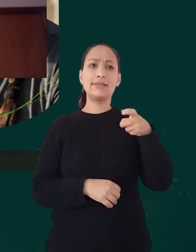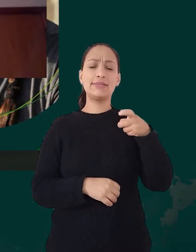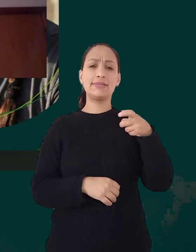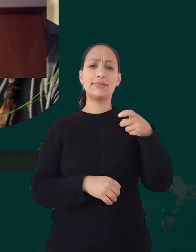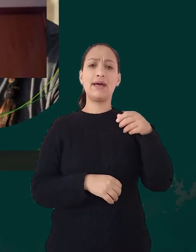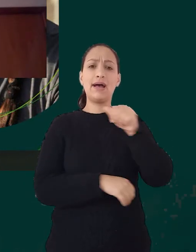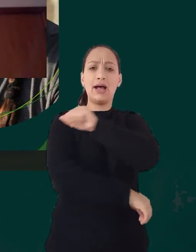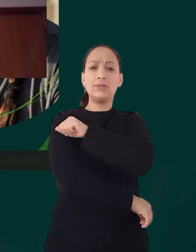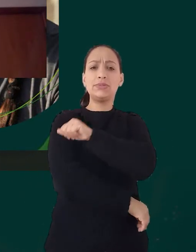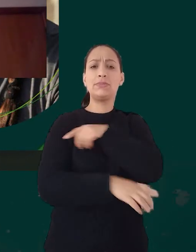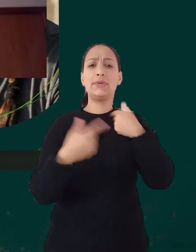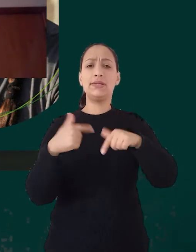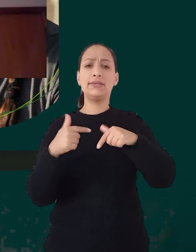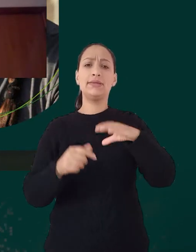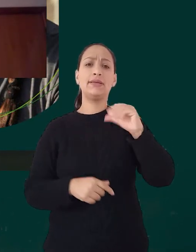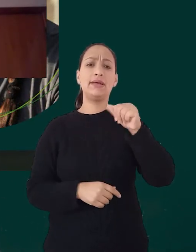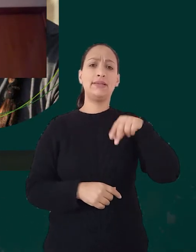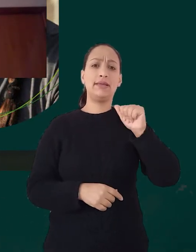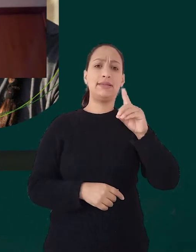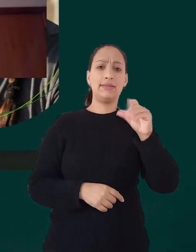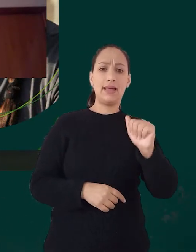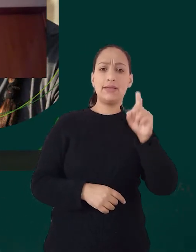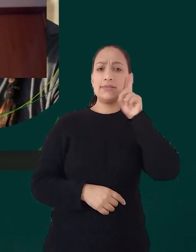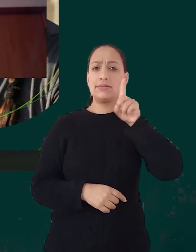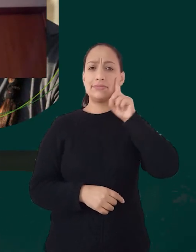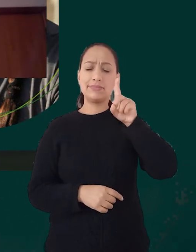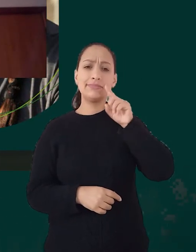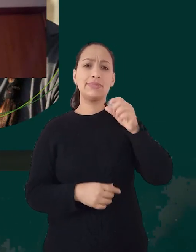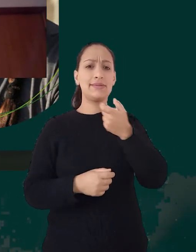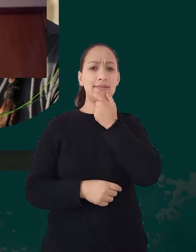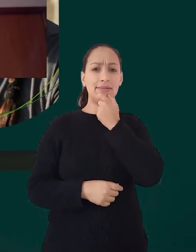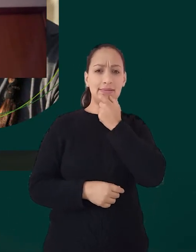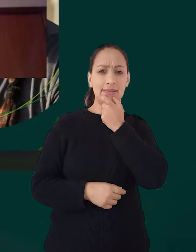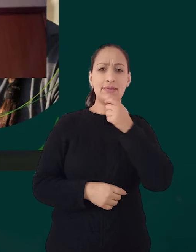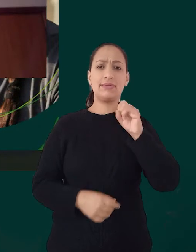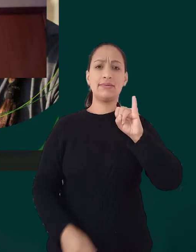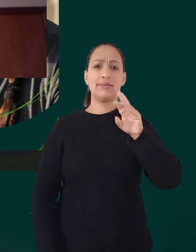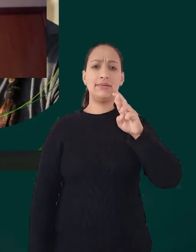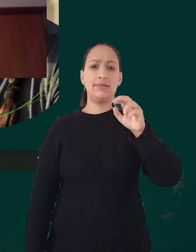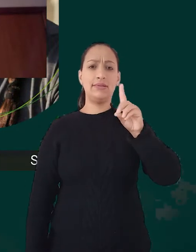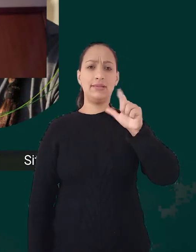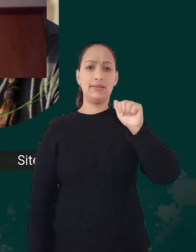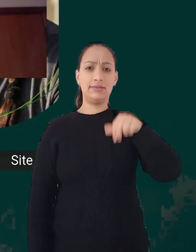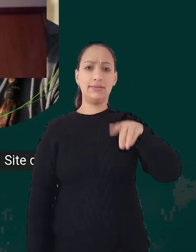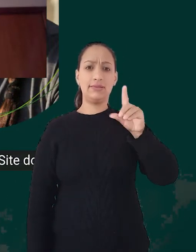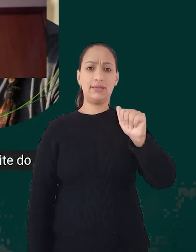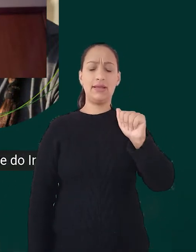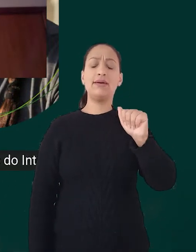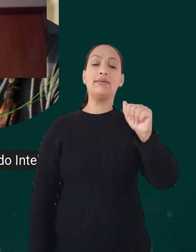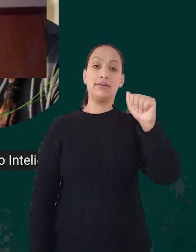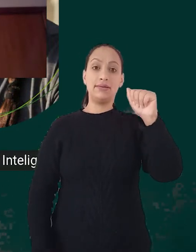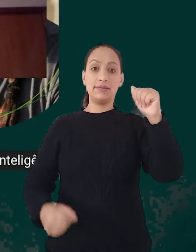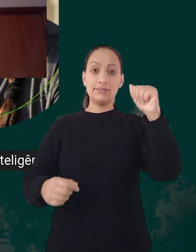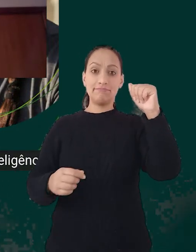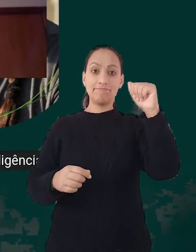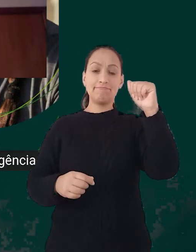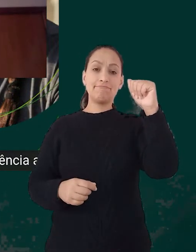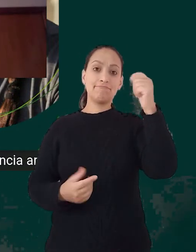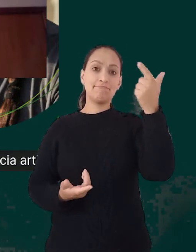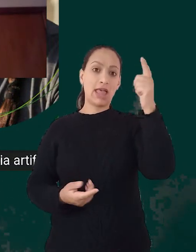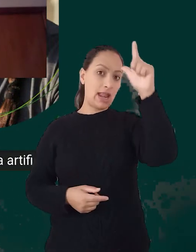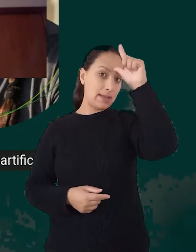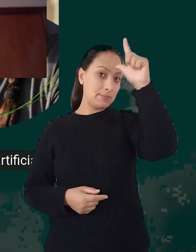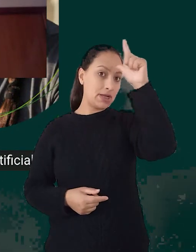Canadá, Estados Unidos, Inglaterra, Irlanda, Alemanha, China, dentre